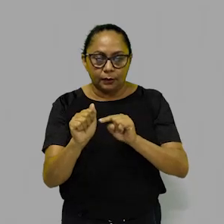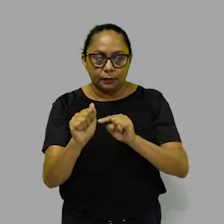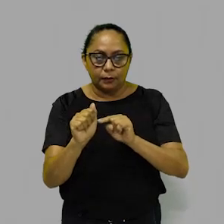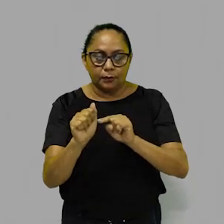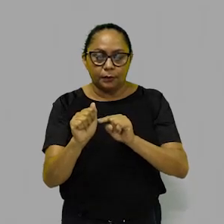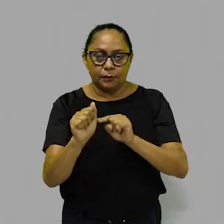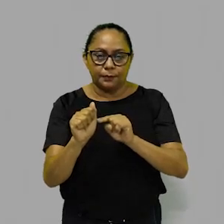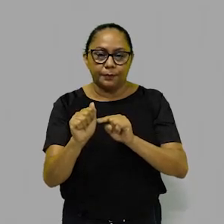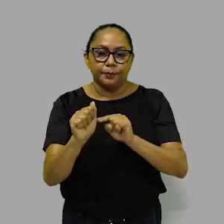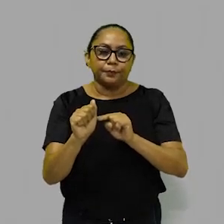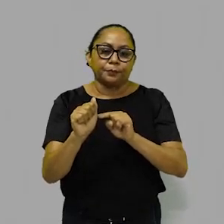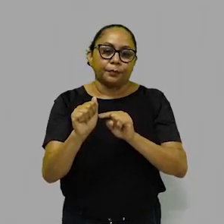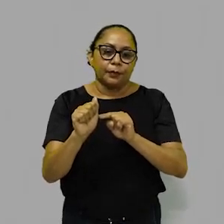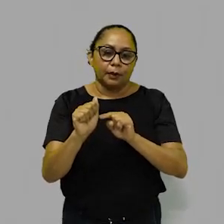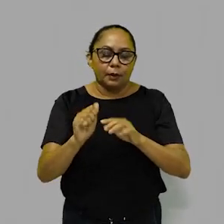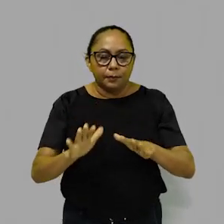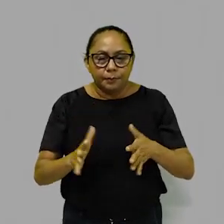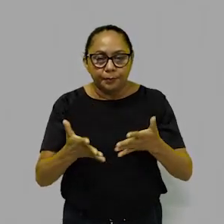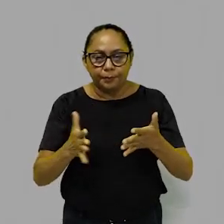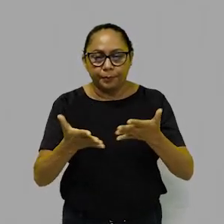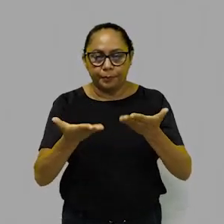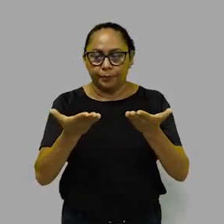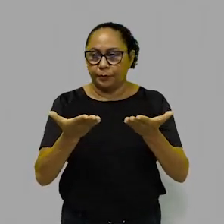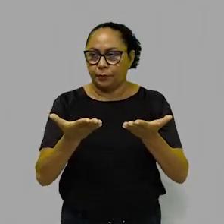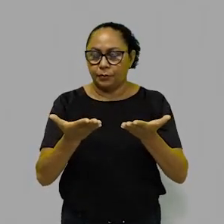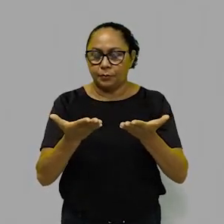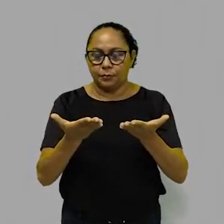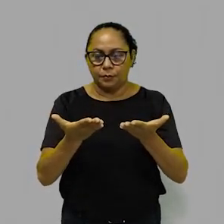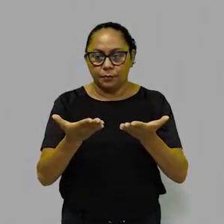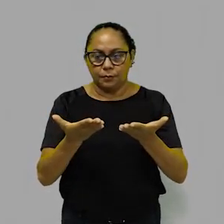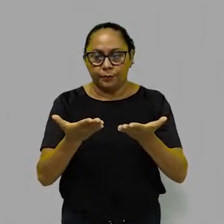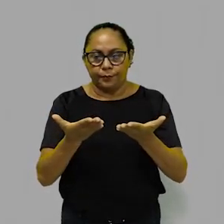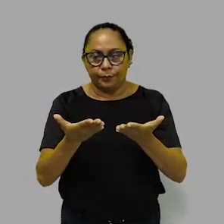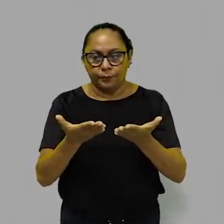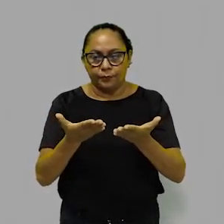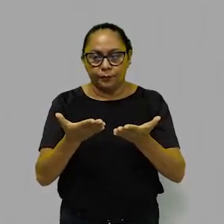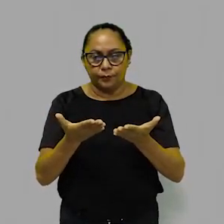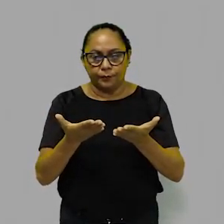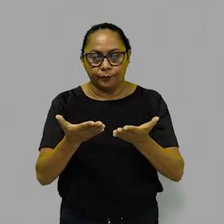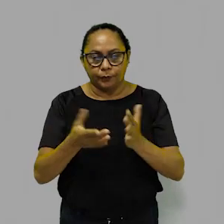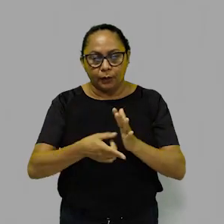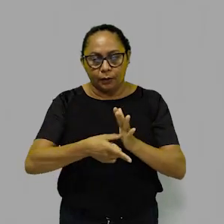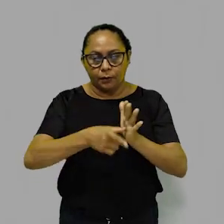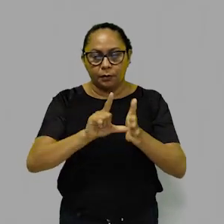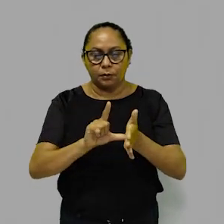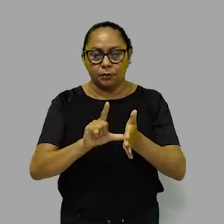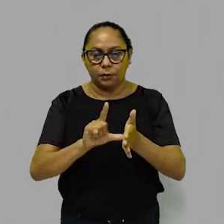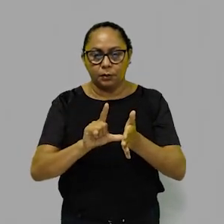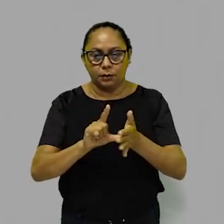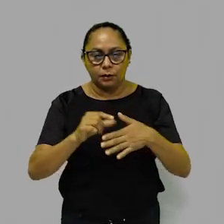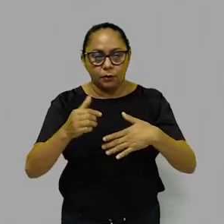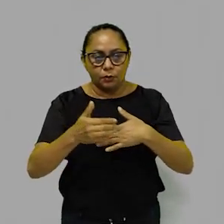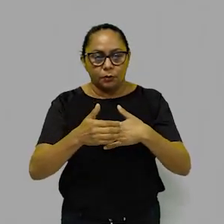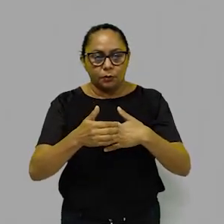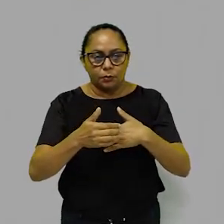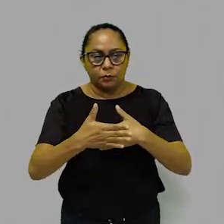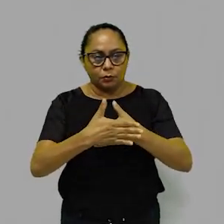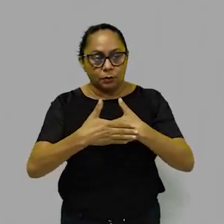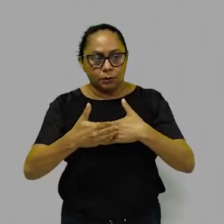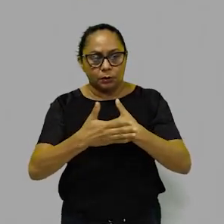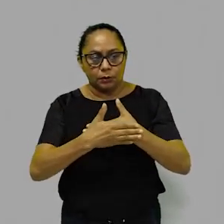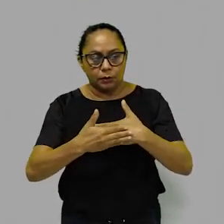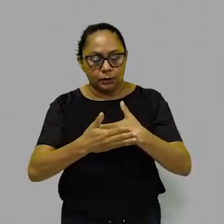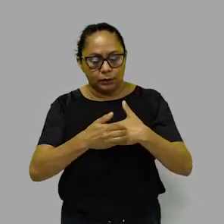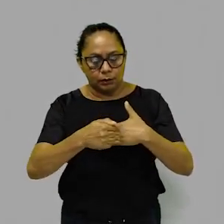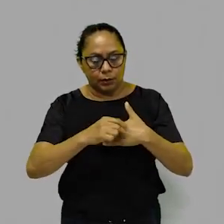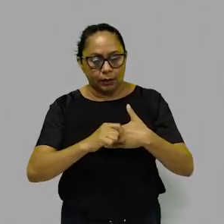histamina, pessoal, ela vai promover aqui, ela é um ela vai fazer com que os tecidos